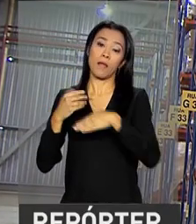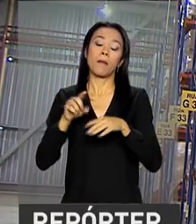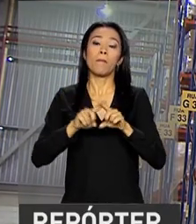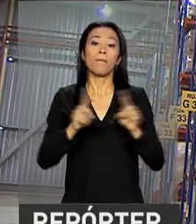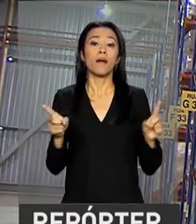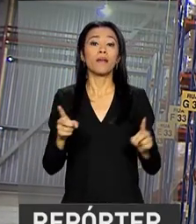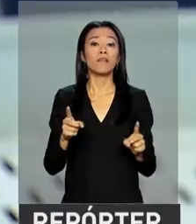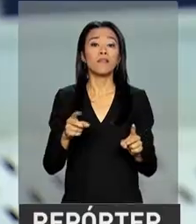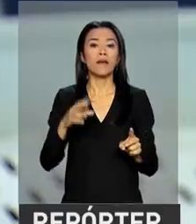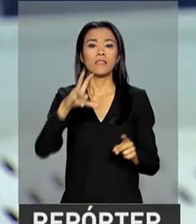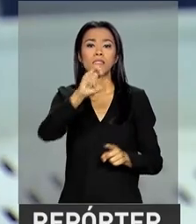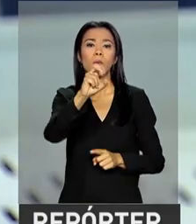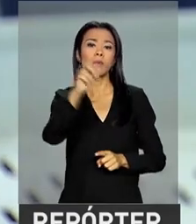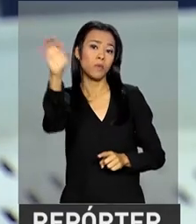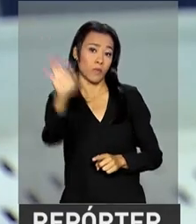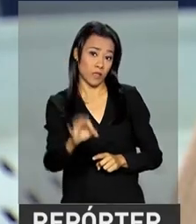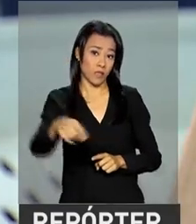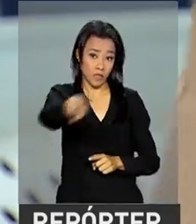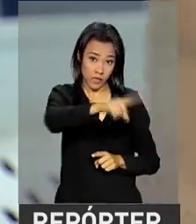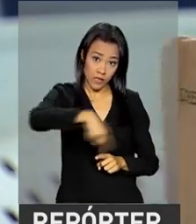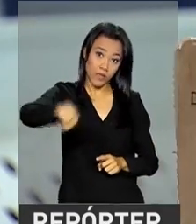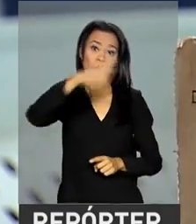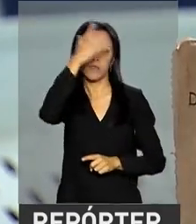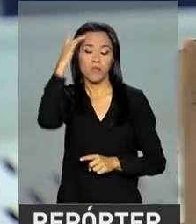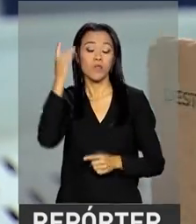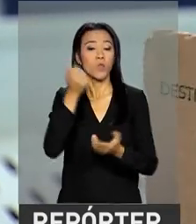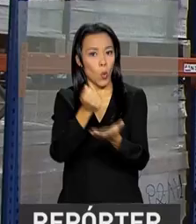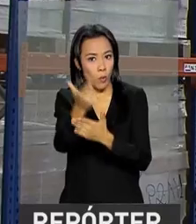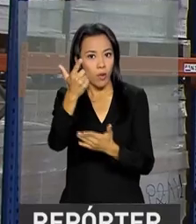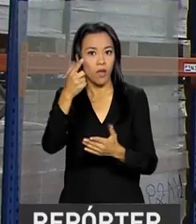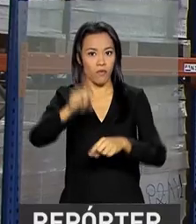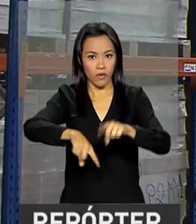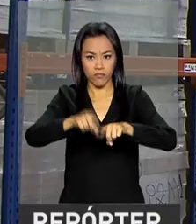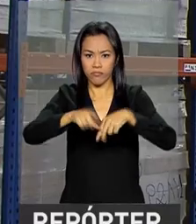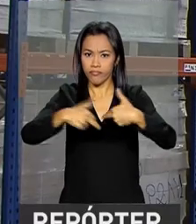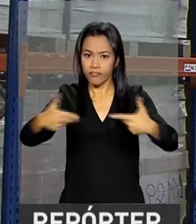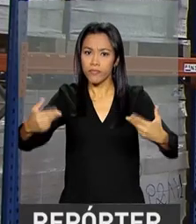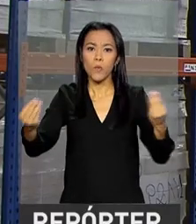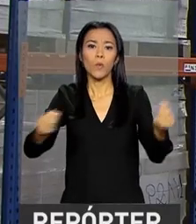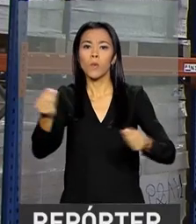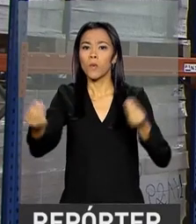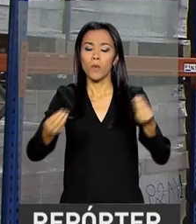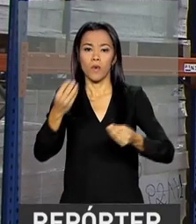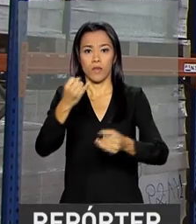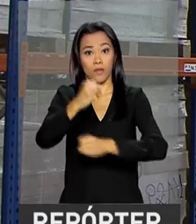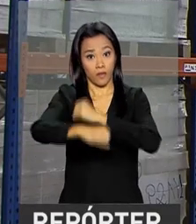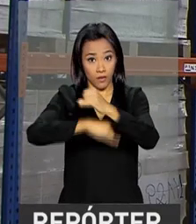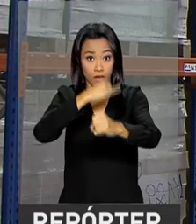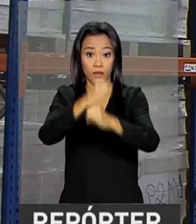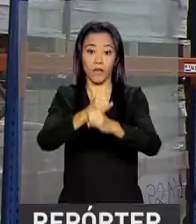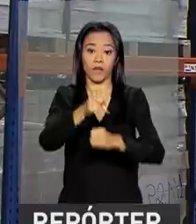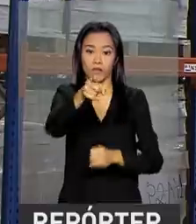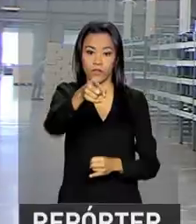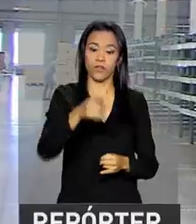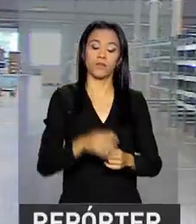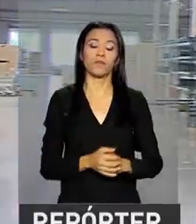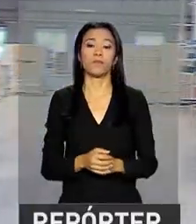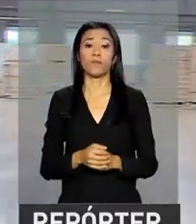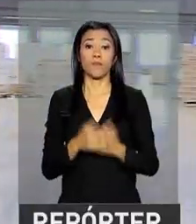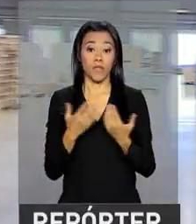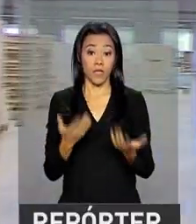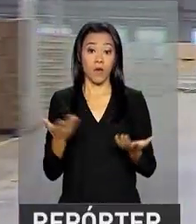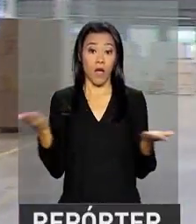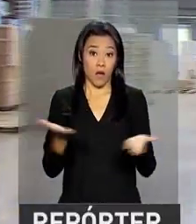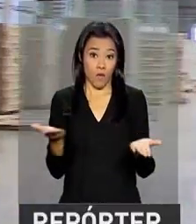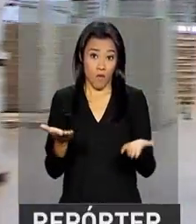dos brasileiros compraram produtos importados pela internet segundo e bit empresa especializada no setor com a